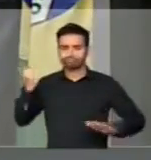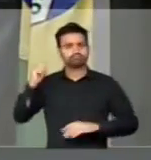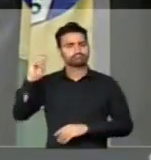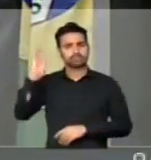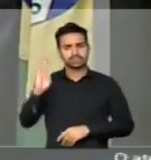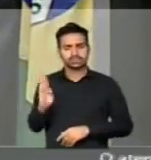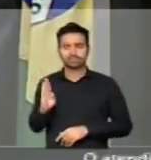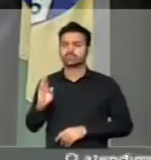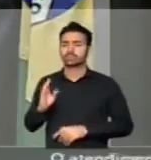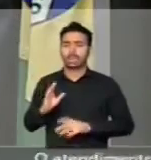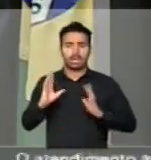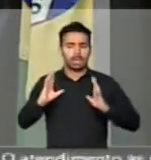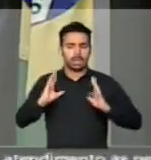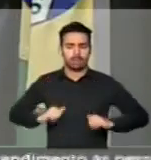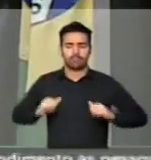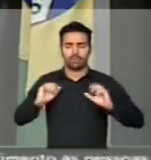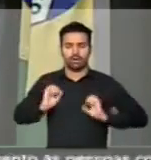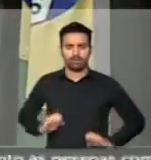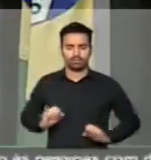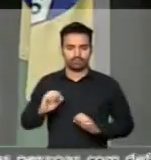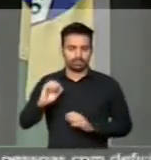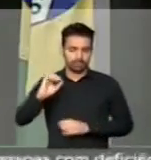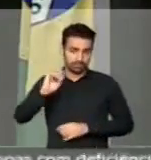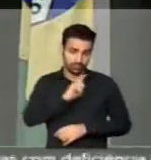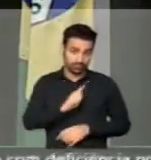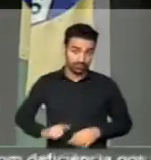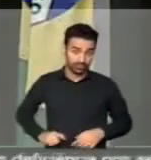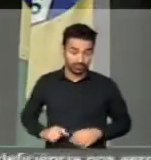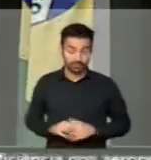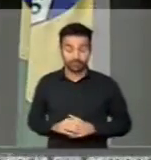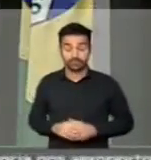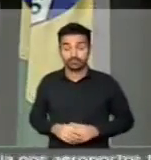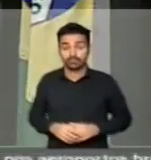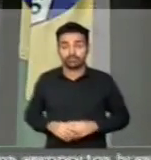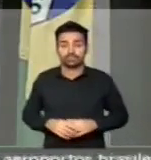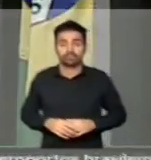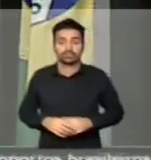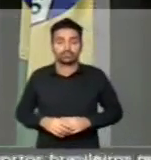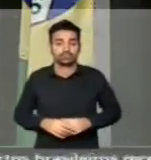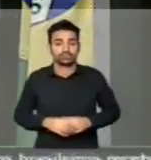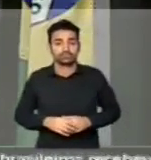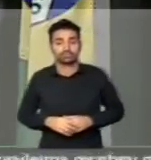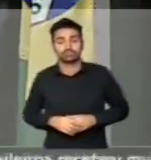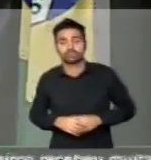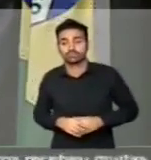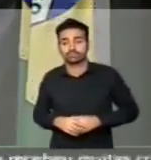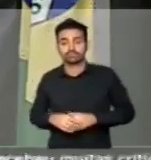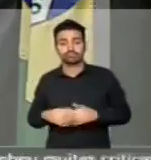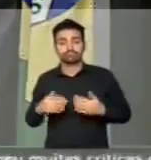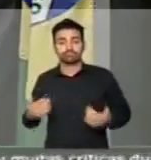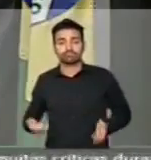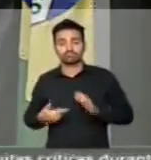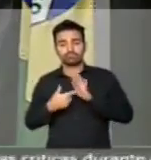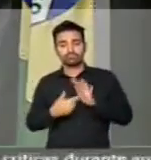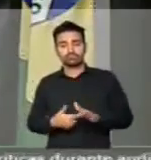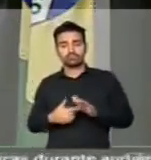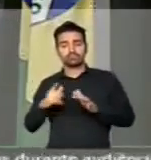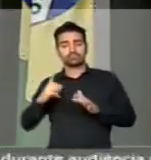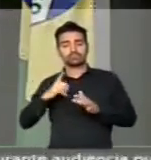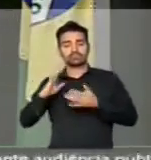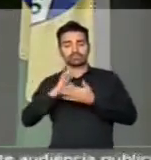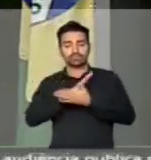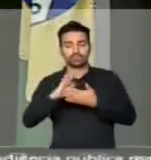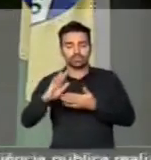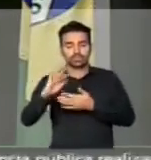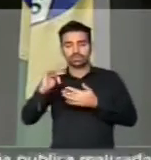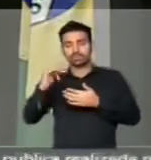a ética na gestão pública. Nesse sentido, destaco aqui algumas das